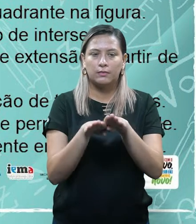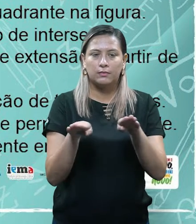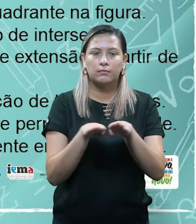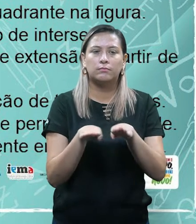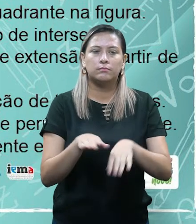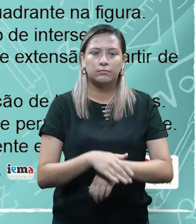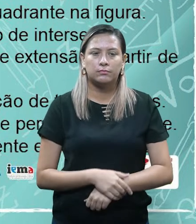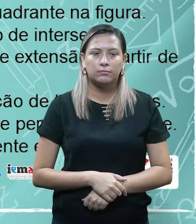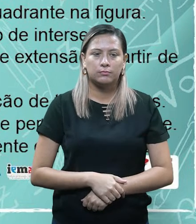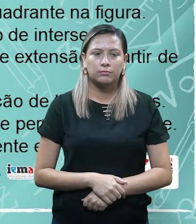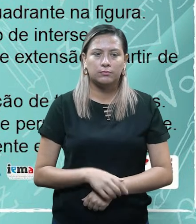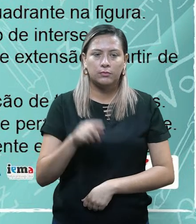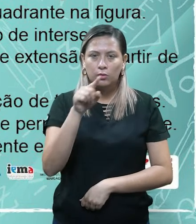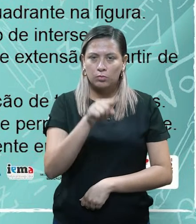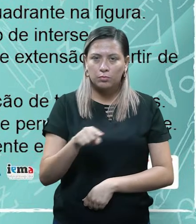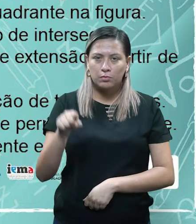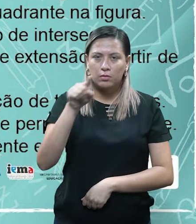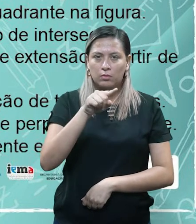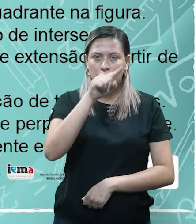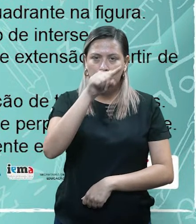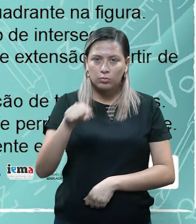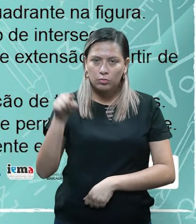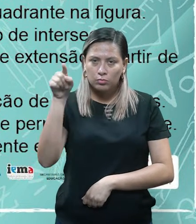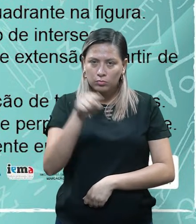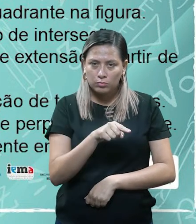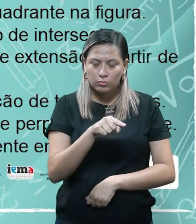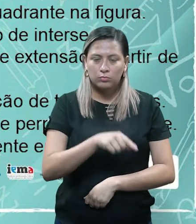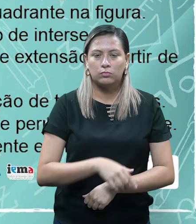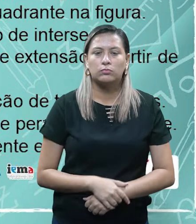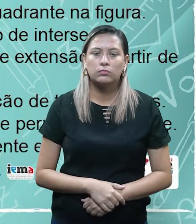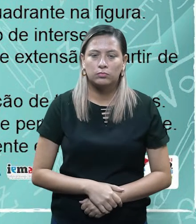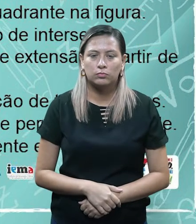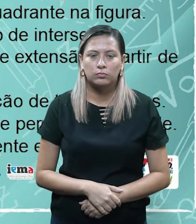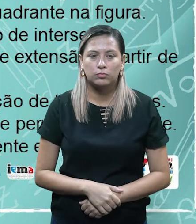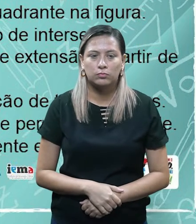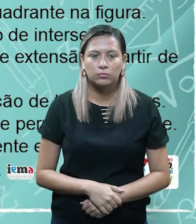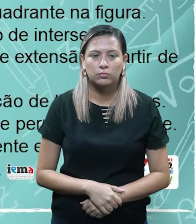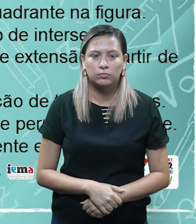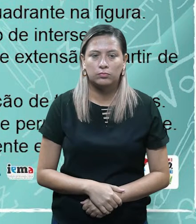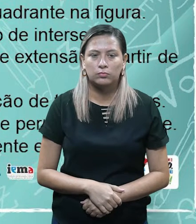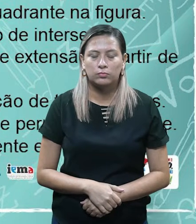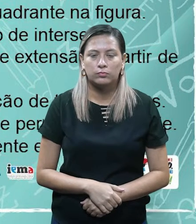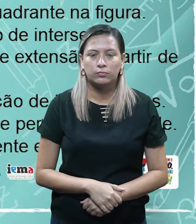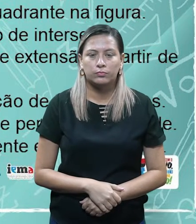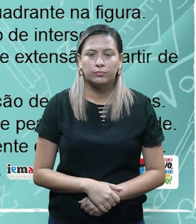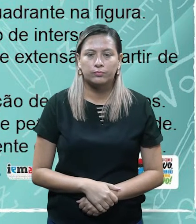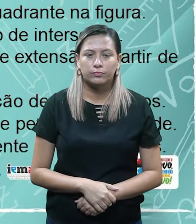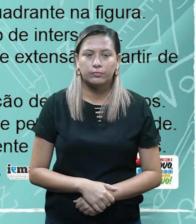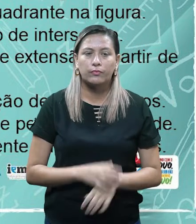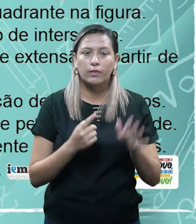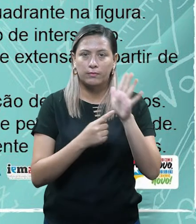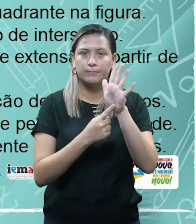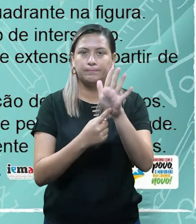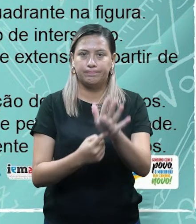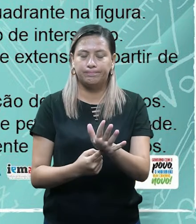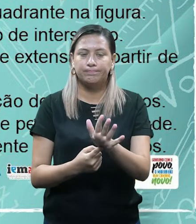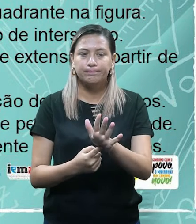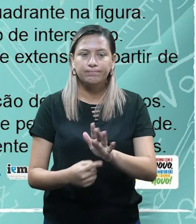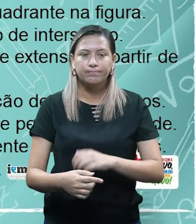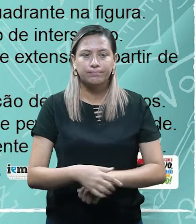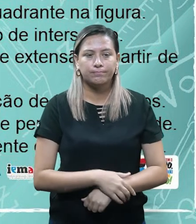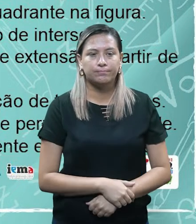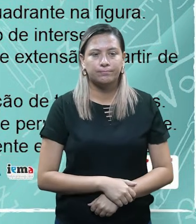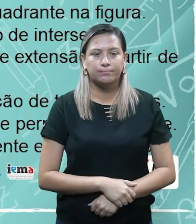X cortadinho, na verdade, uma circunferência inscrita nesse quadrado e o